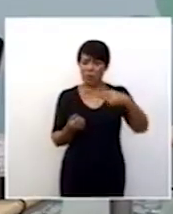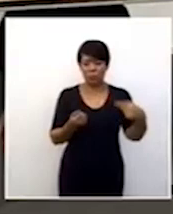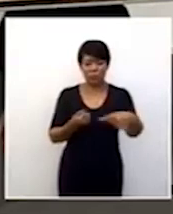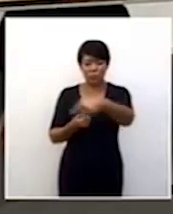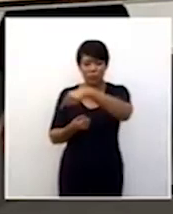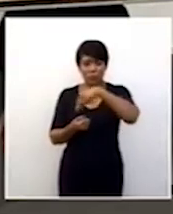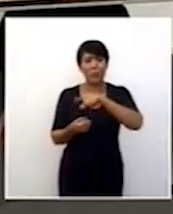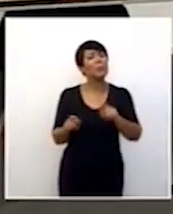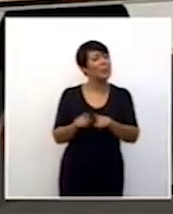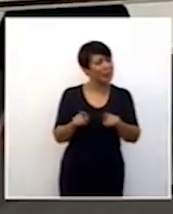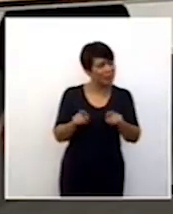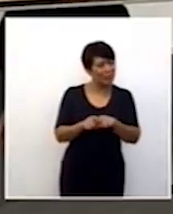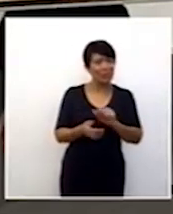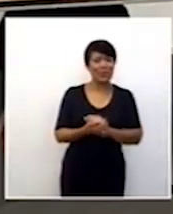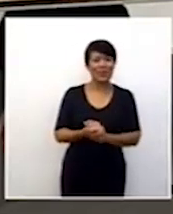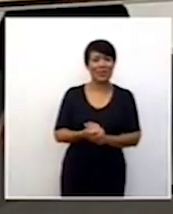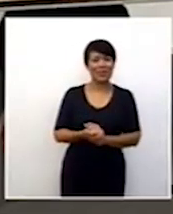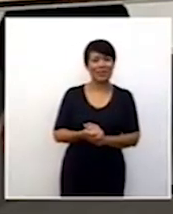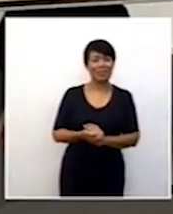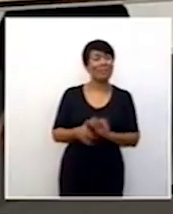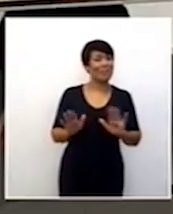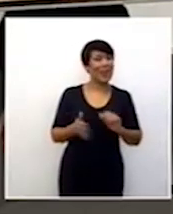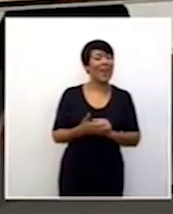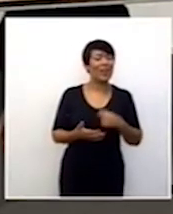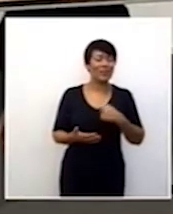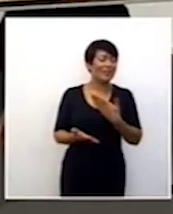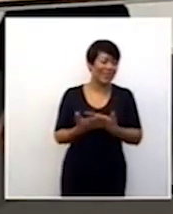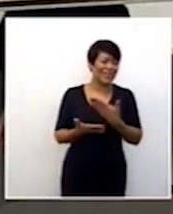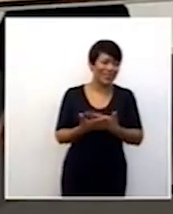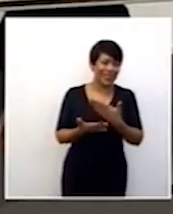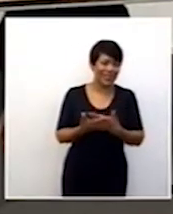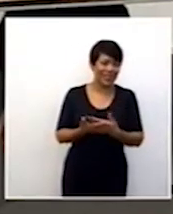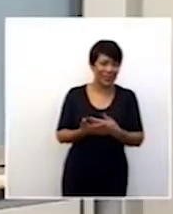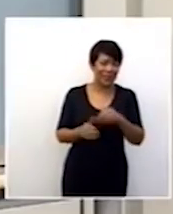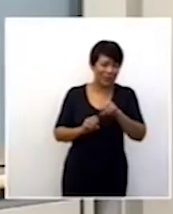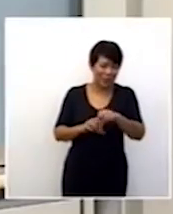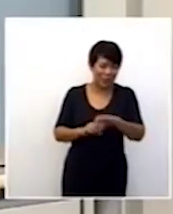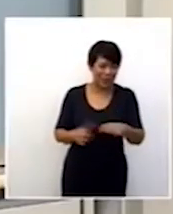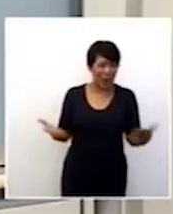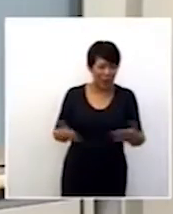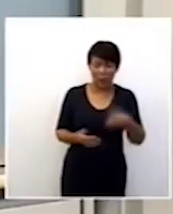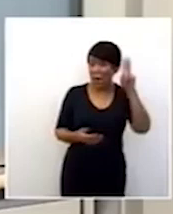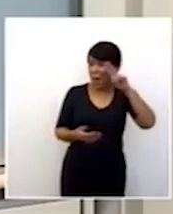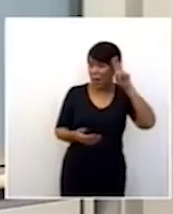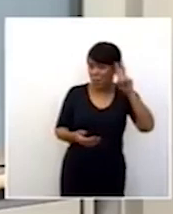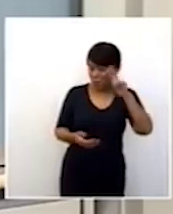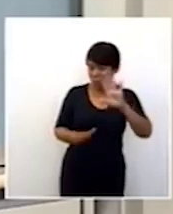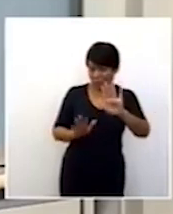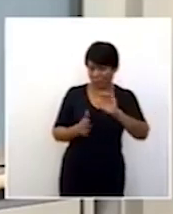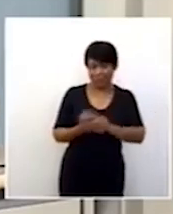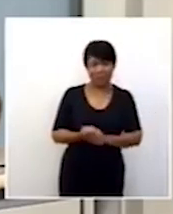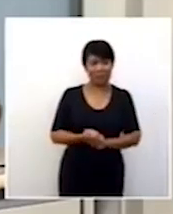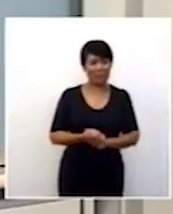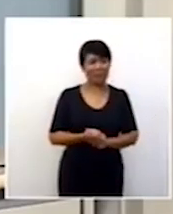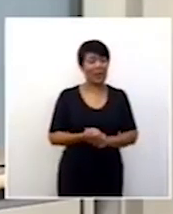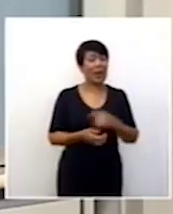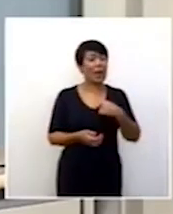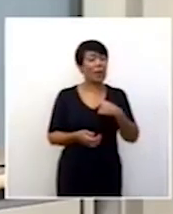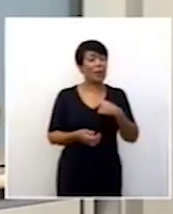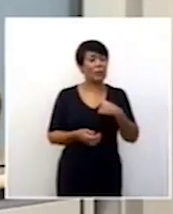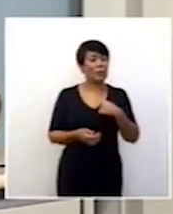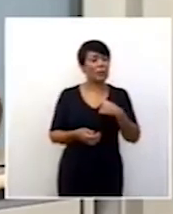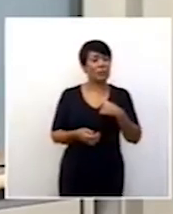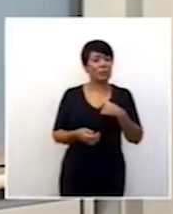claro. Sim, Mauro, quando eu estava estudando para essa aula, eu lembrei de um caso. Eu estava assim, estava à